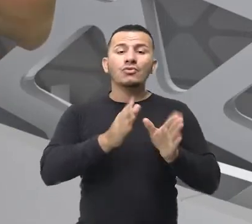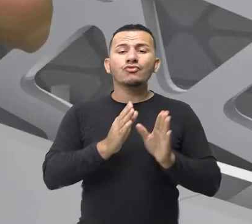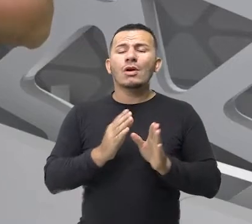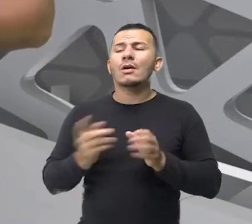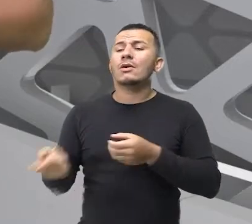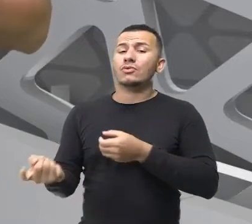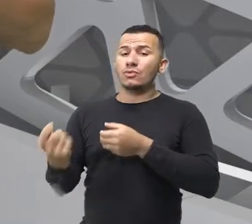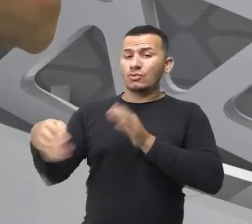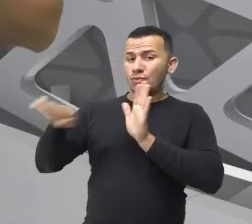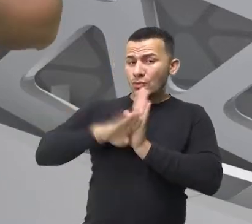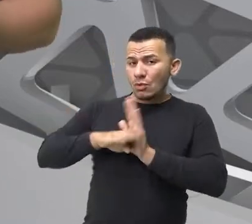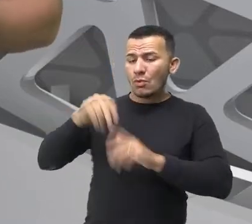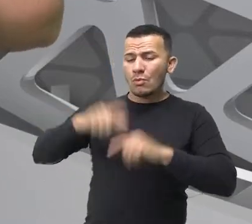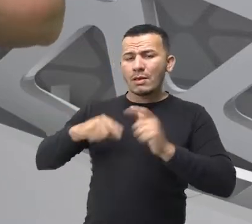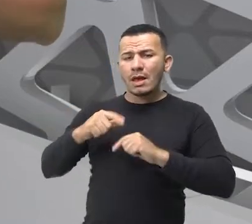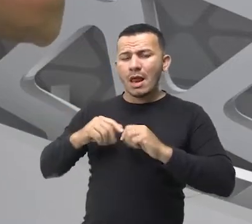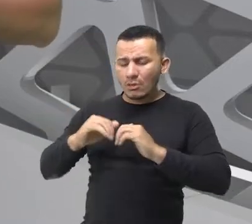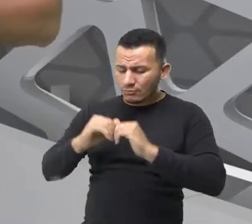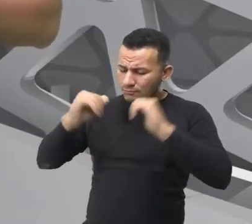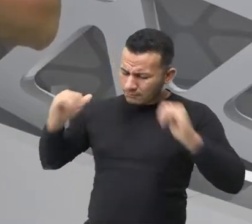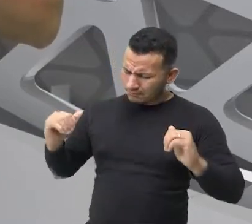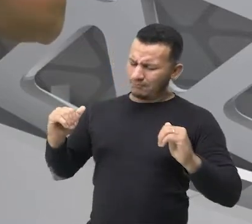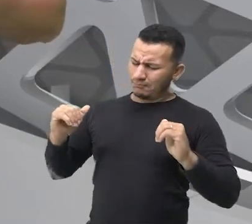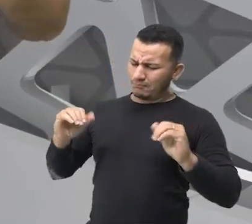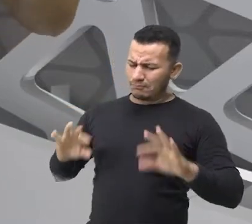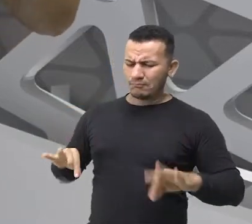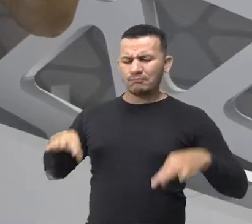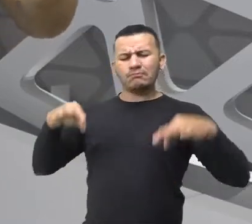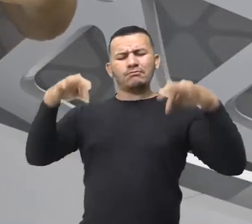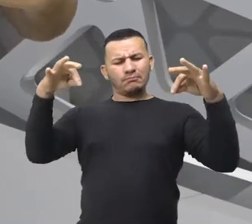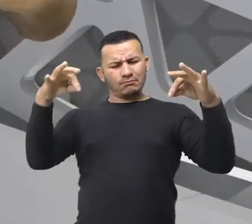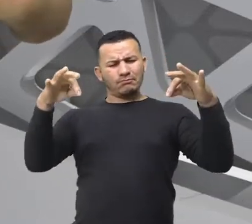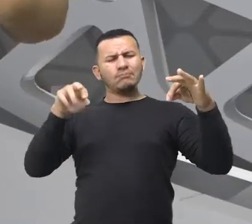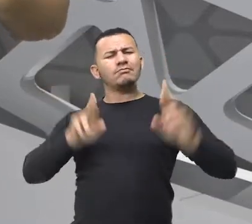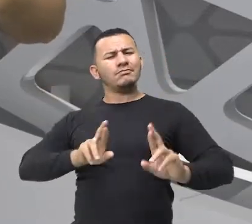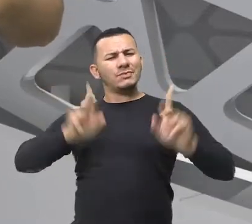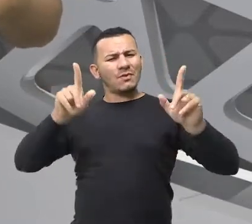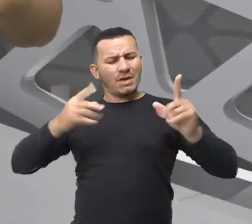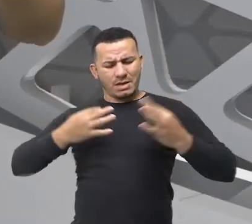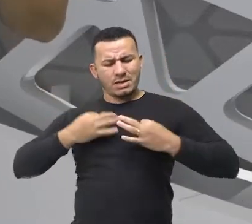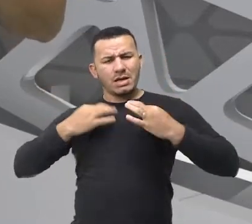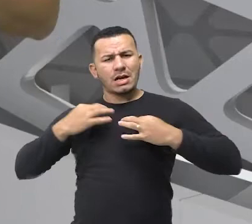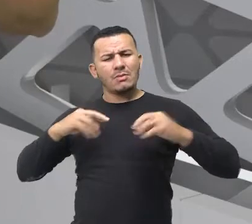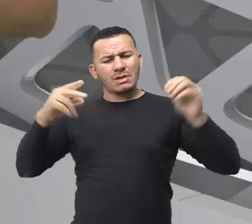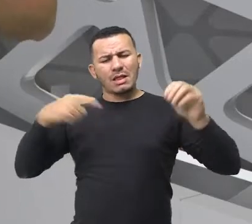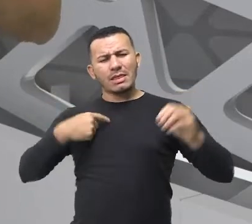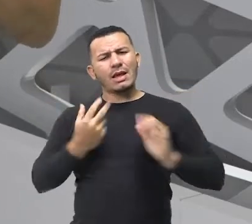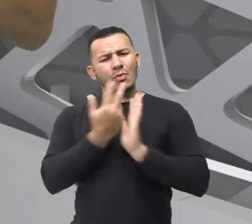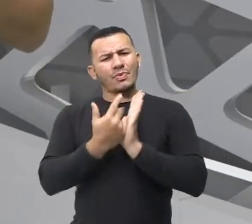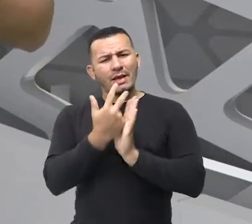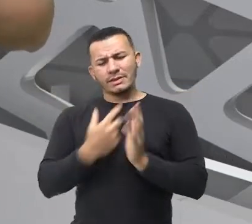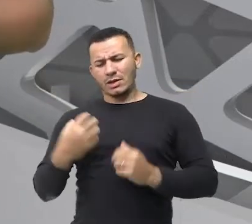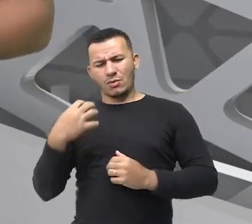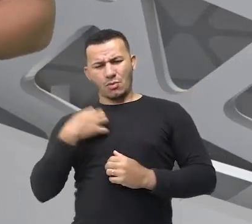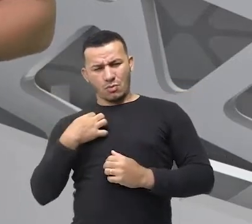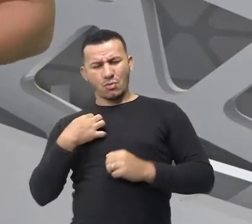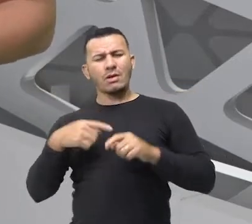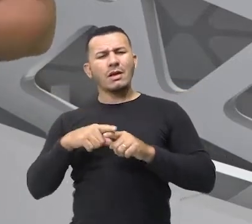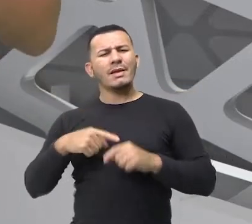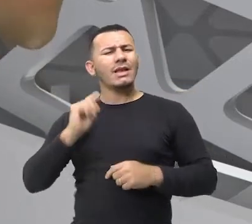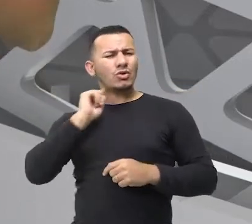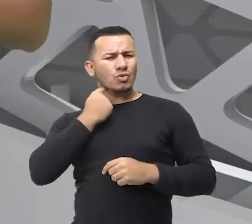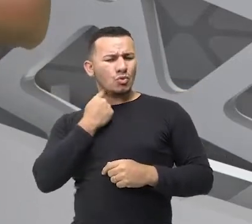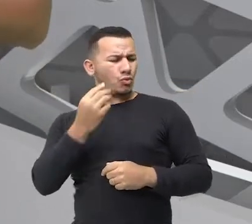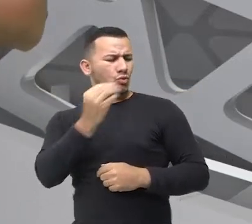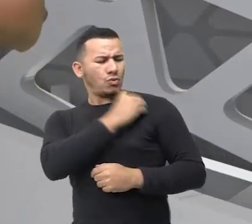recebeu ela recebeu uma camisa com uma logo ou seja com símbolo no peito e também uma camisa que estava